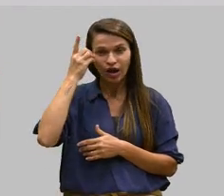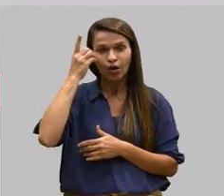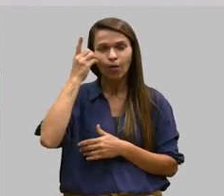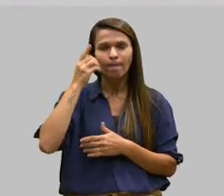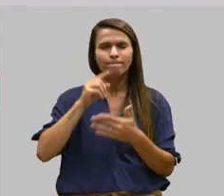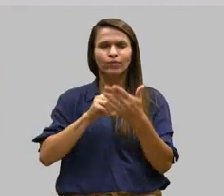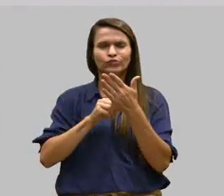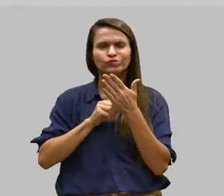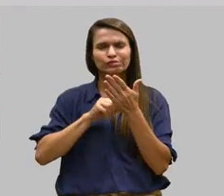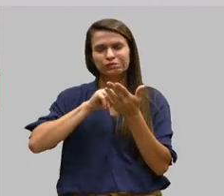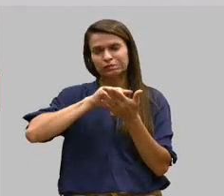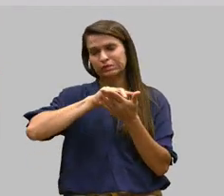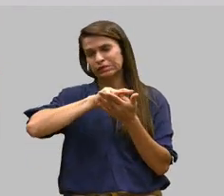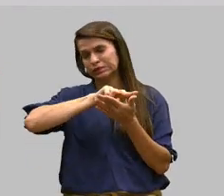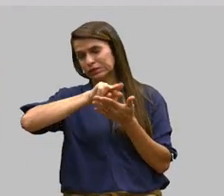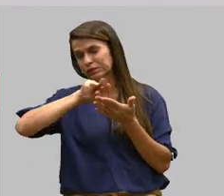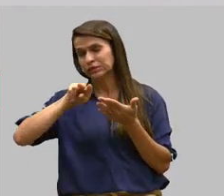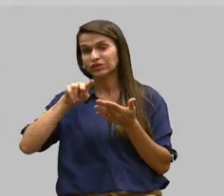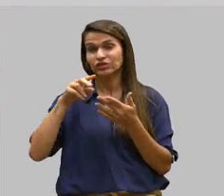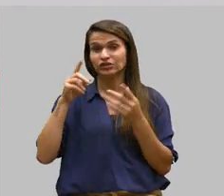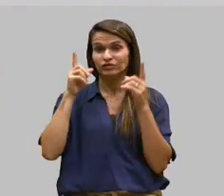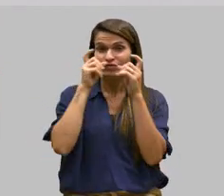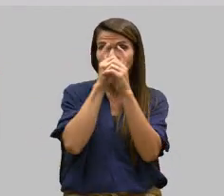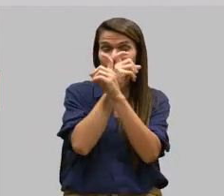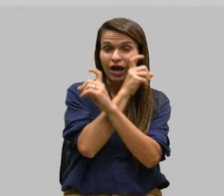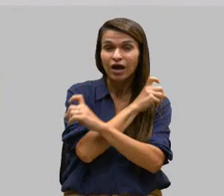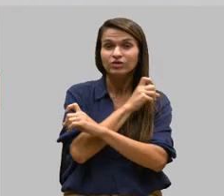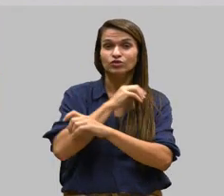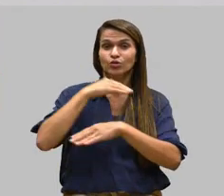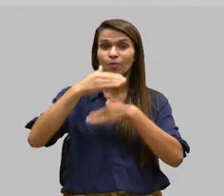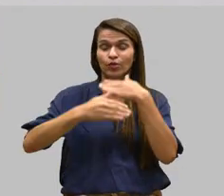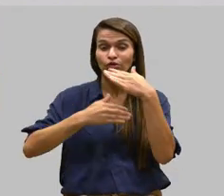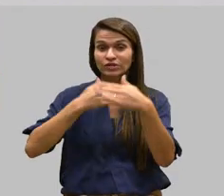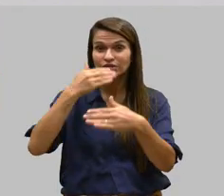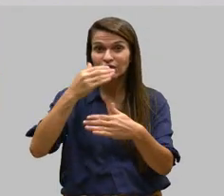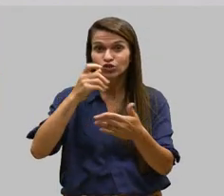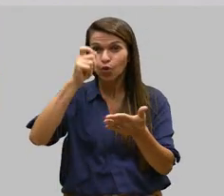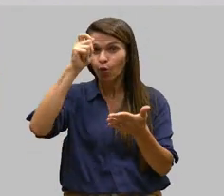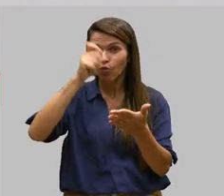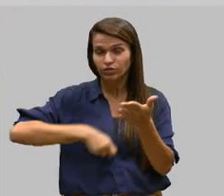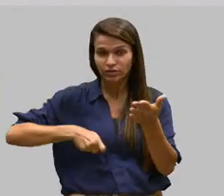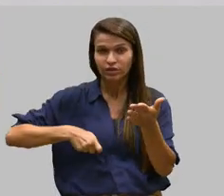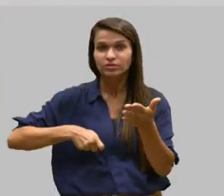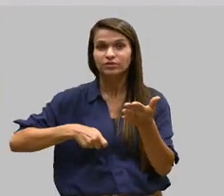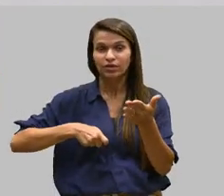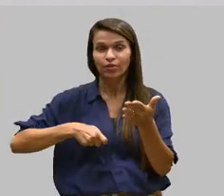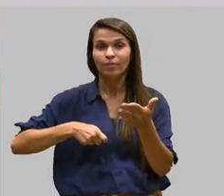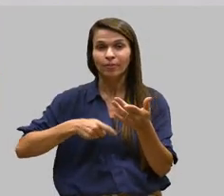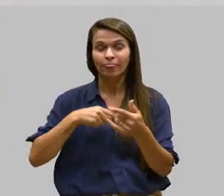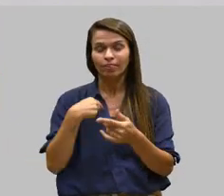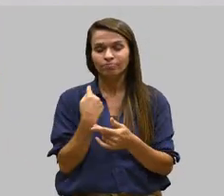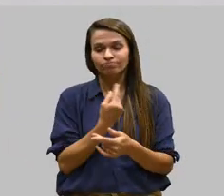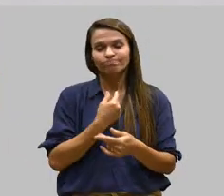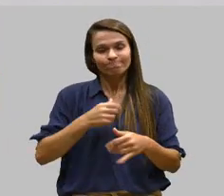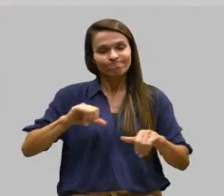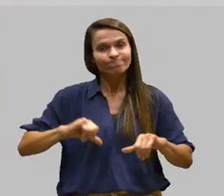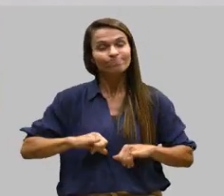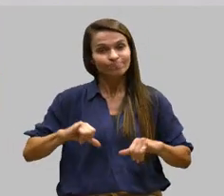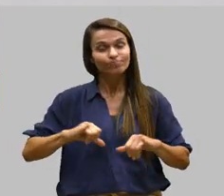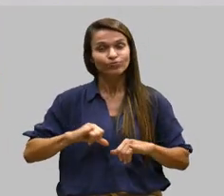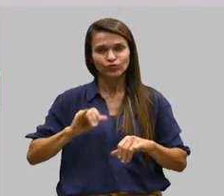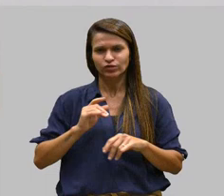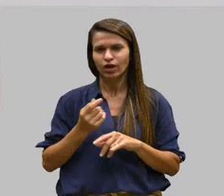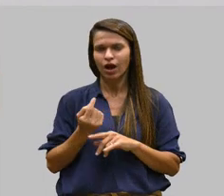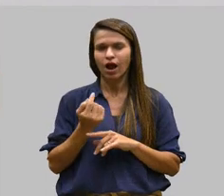dificuldades que tem até no processo de contratação coisa que a gente sofre e foi dito até